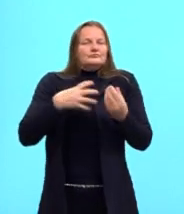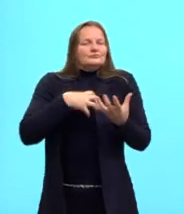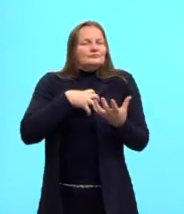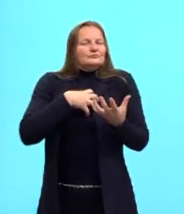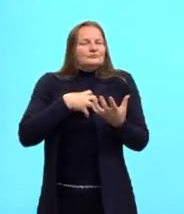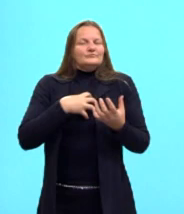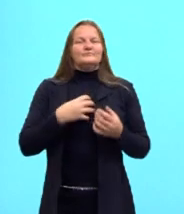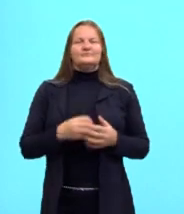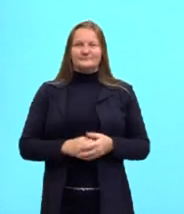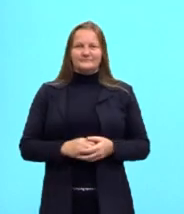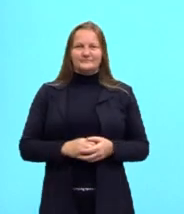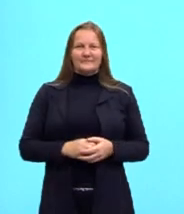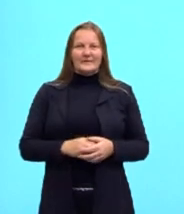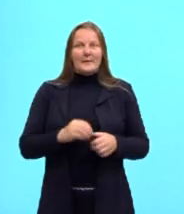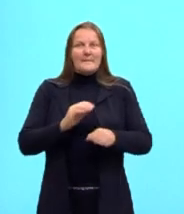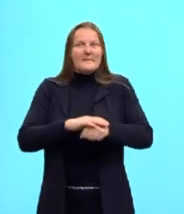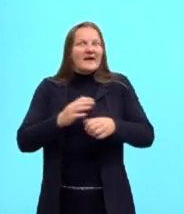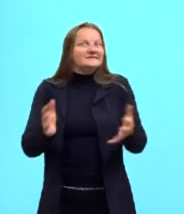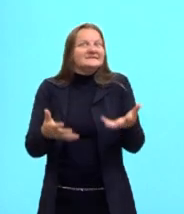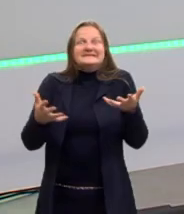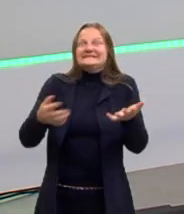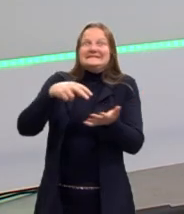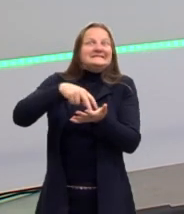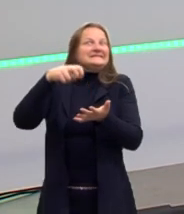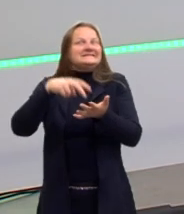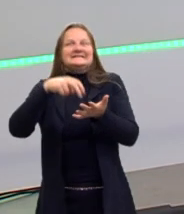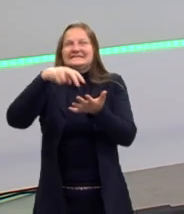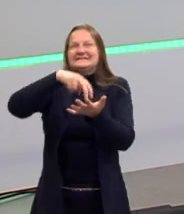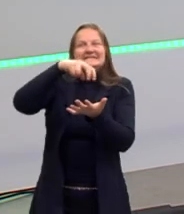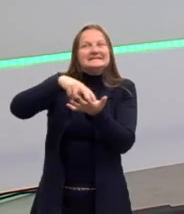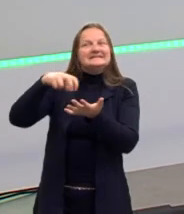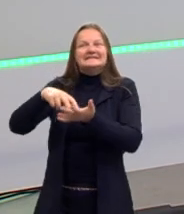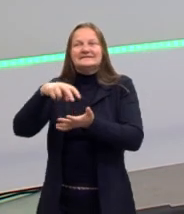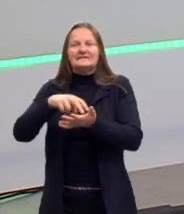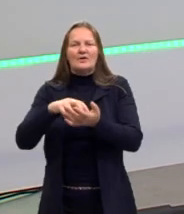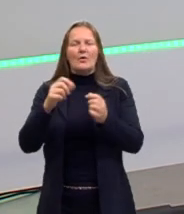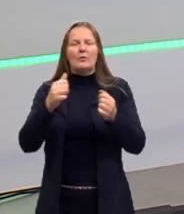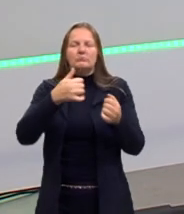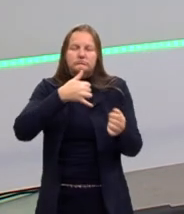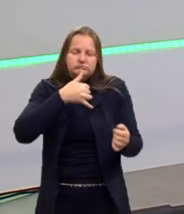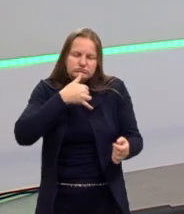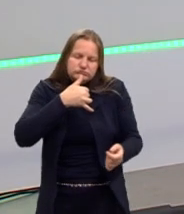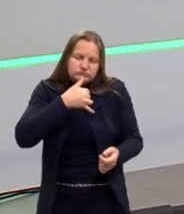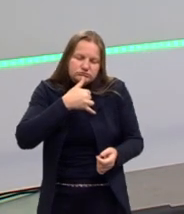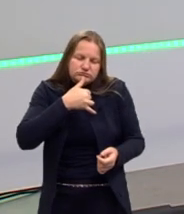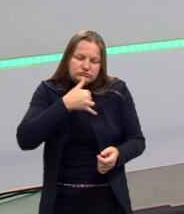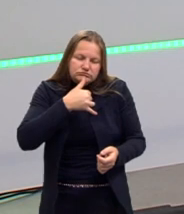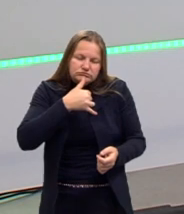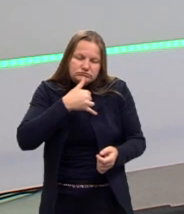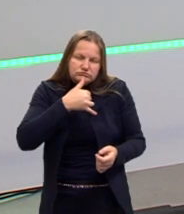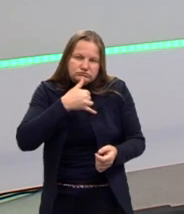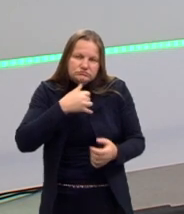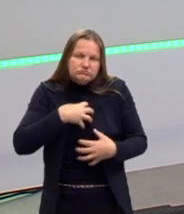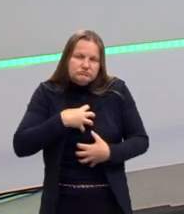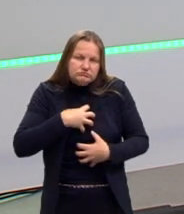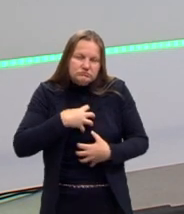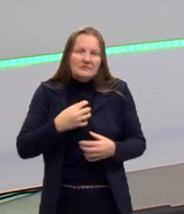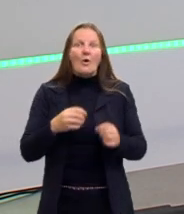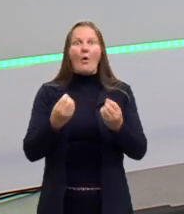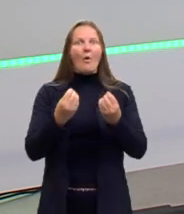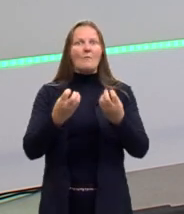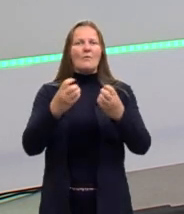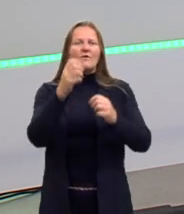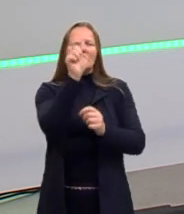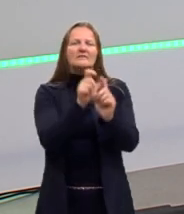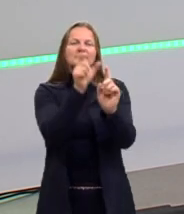as pessoas estão aí mais para cima né ou mais para baixo né como está aí o humor